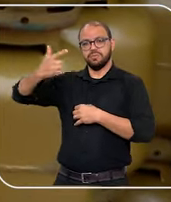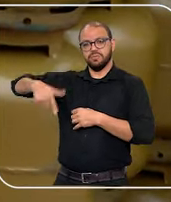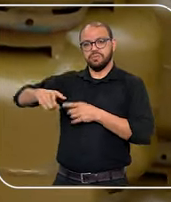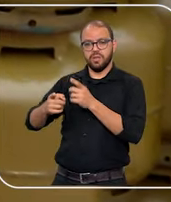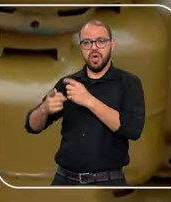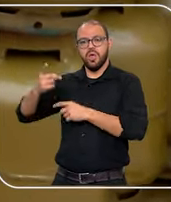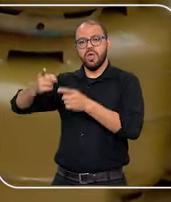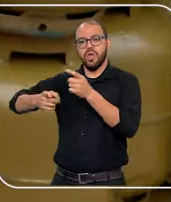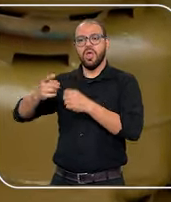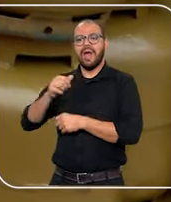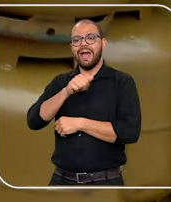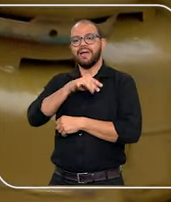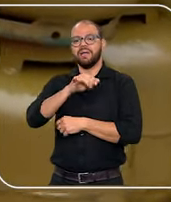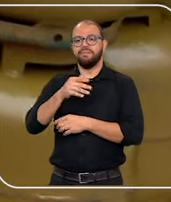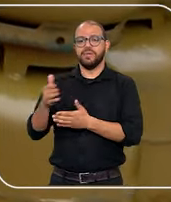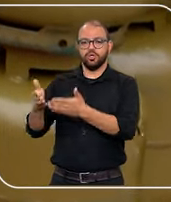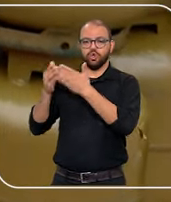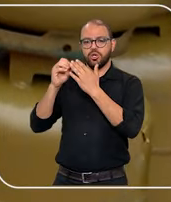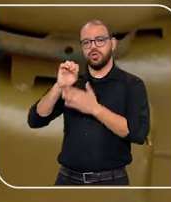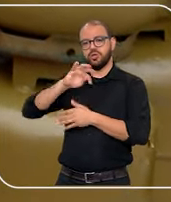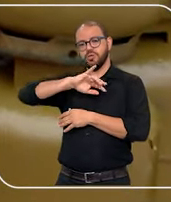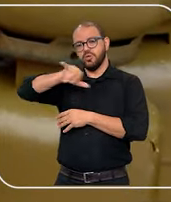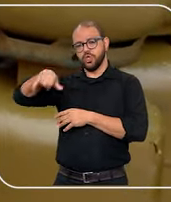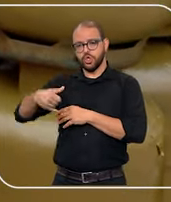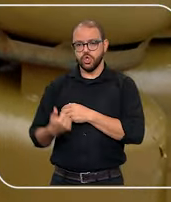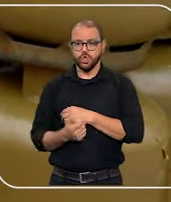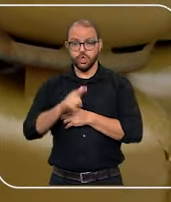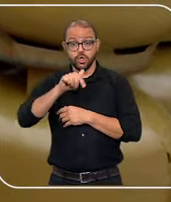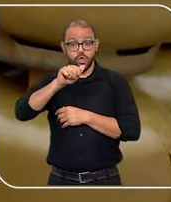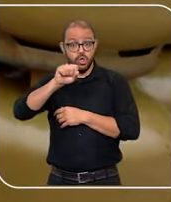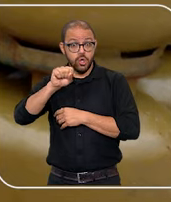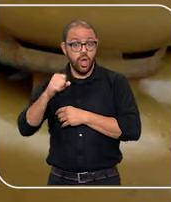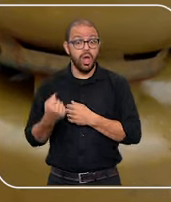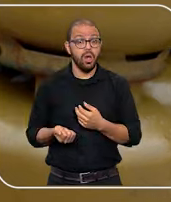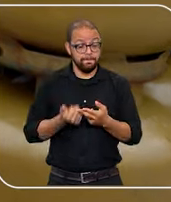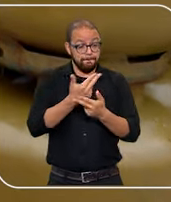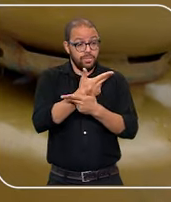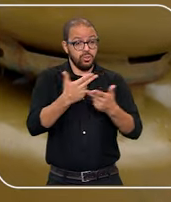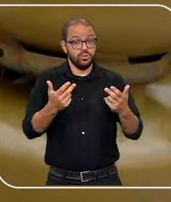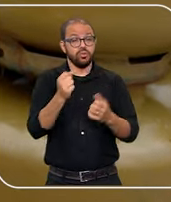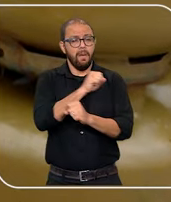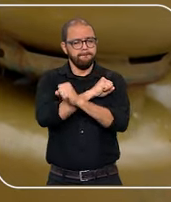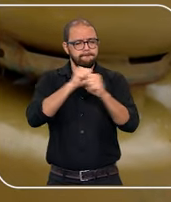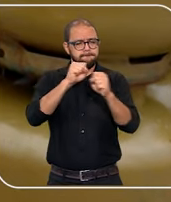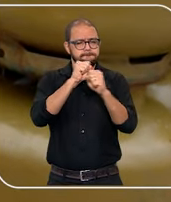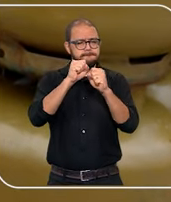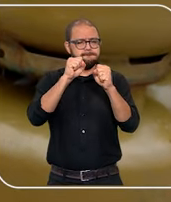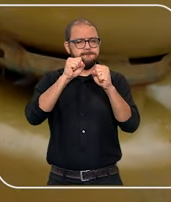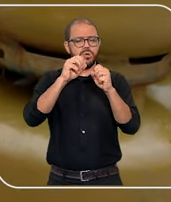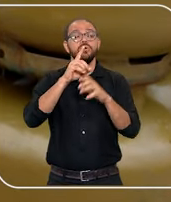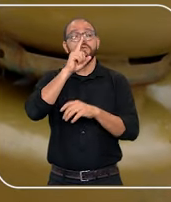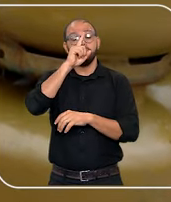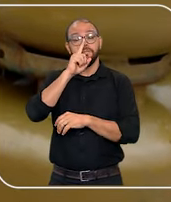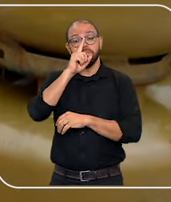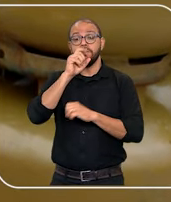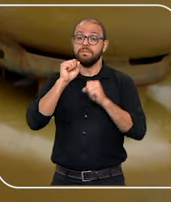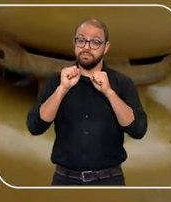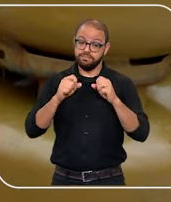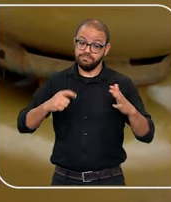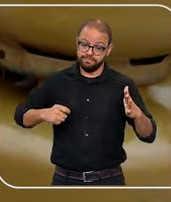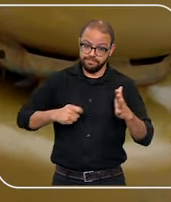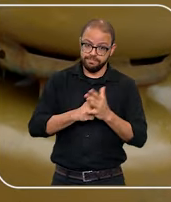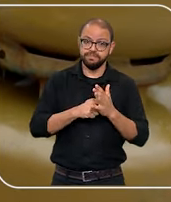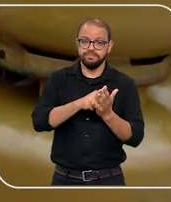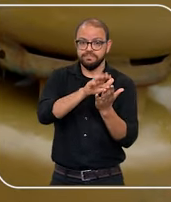instâncias, mas a ANP recorreu ao STJ alegando que o gás de cozinha é um produto inflamável e perigoso, razão pelo qual